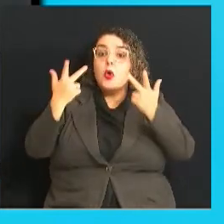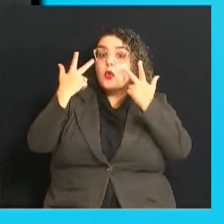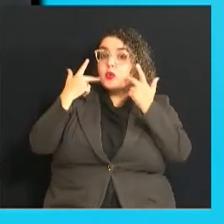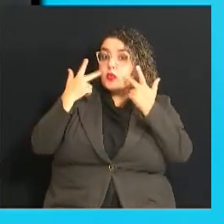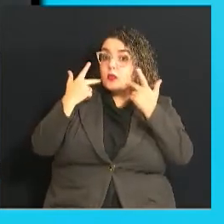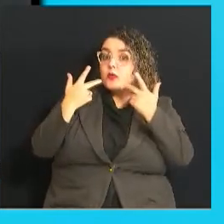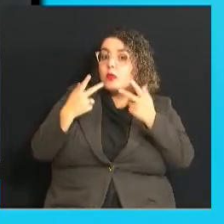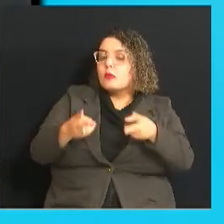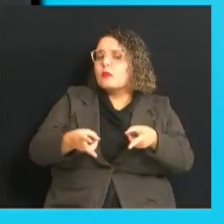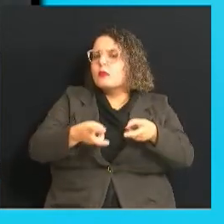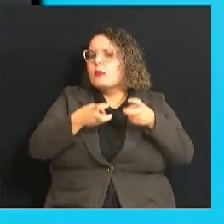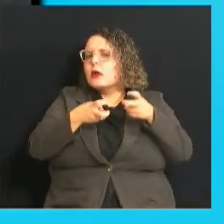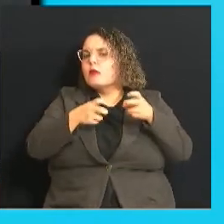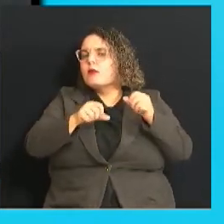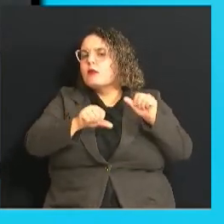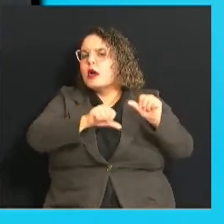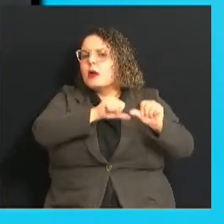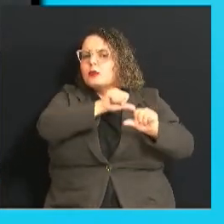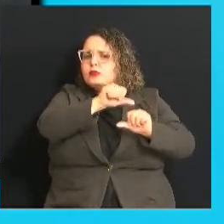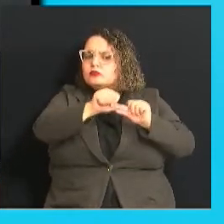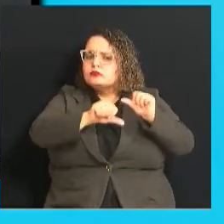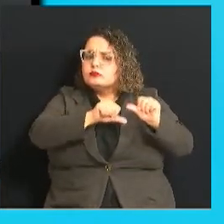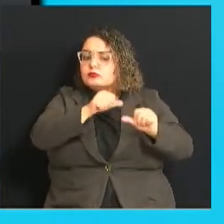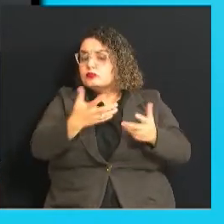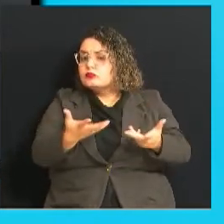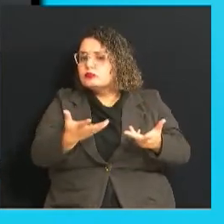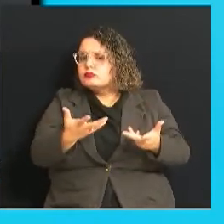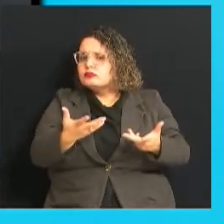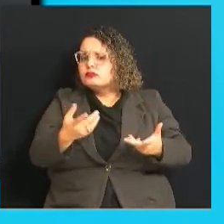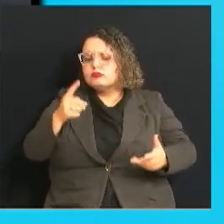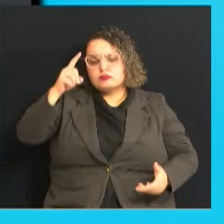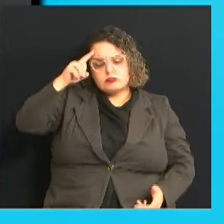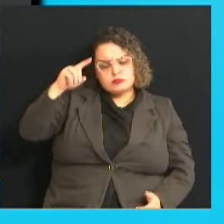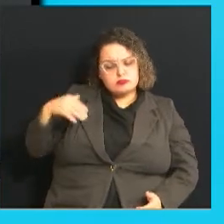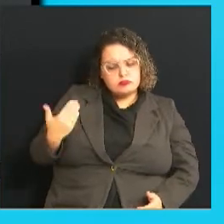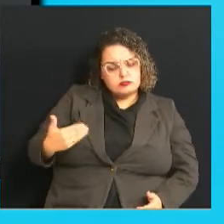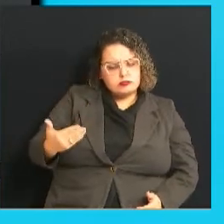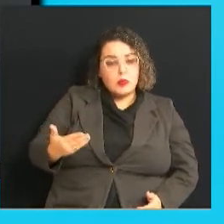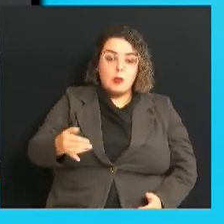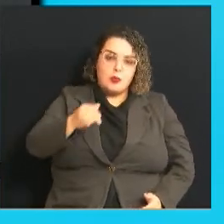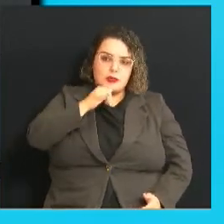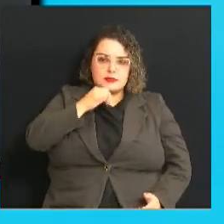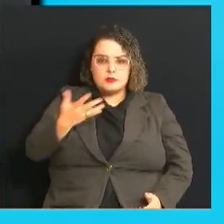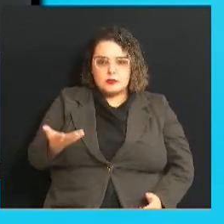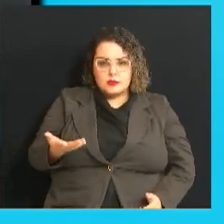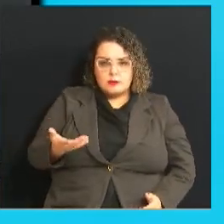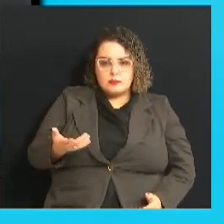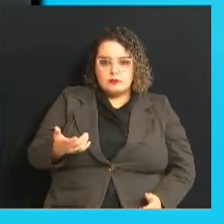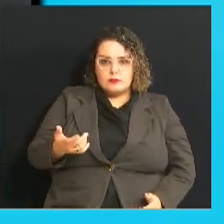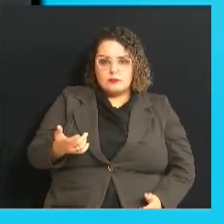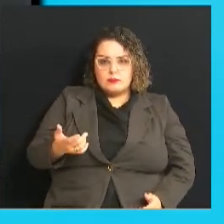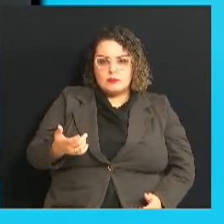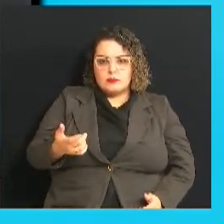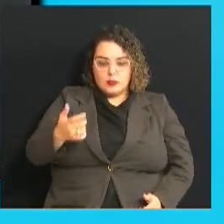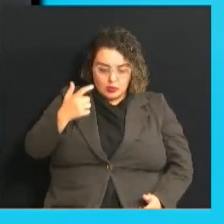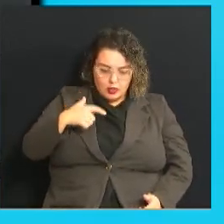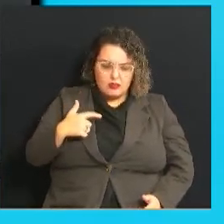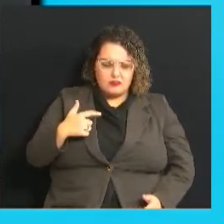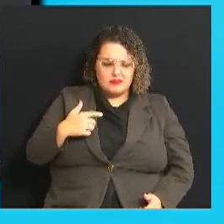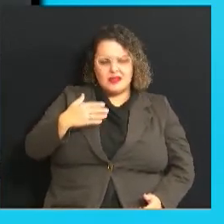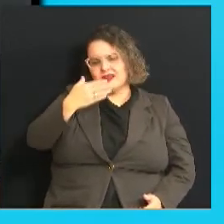perceber uma mudança no funcionamento do dia a dia. Por exemplo, a pessoa pode falar, ah, eu estou